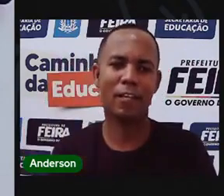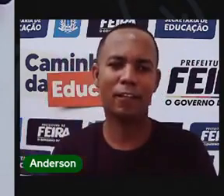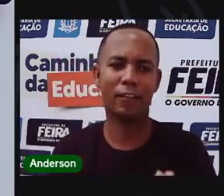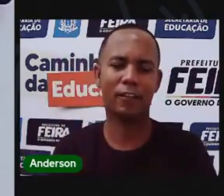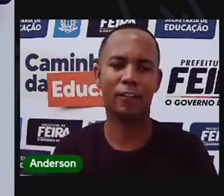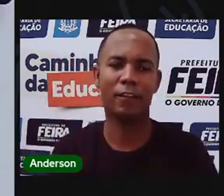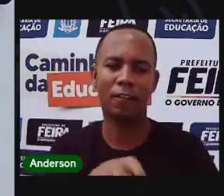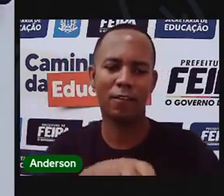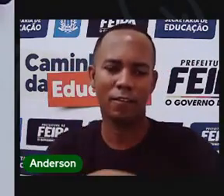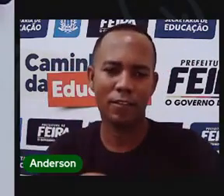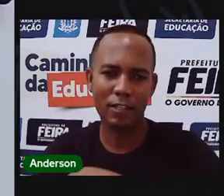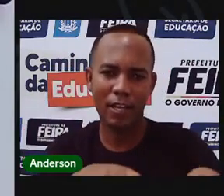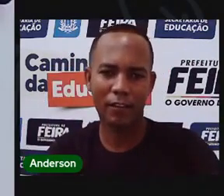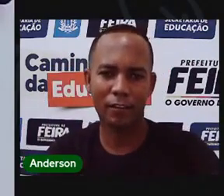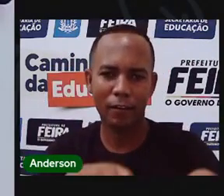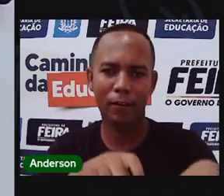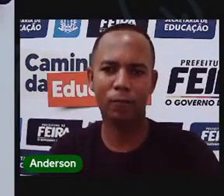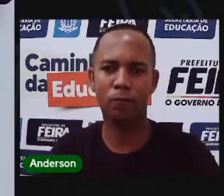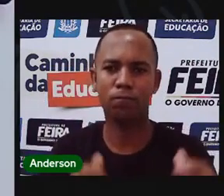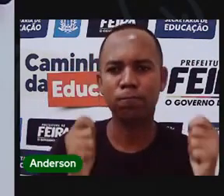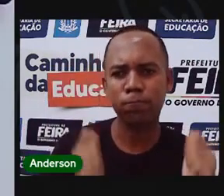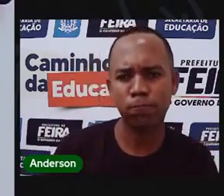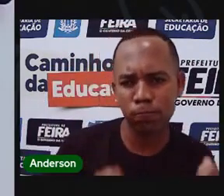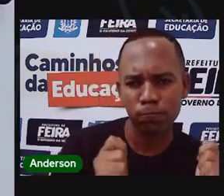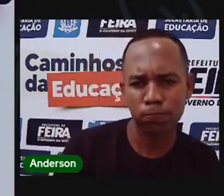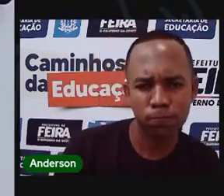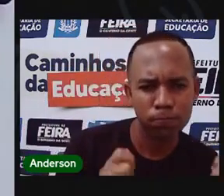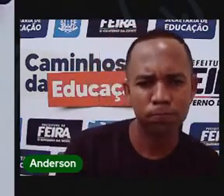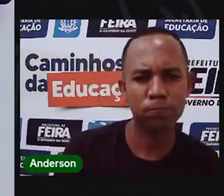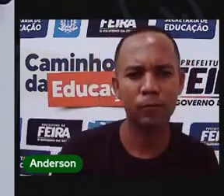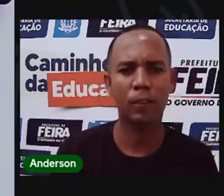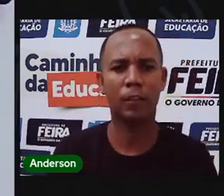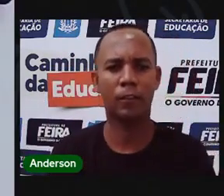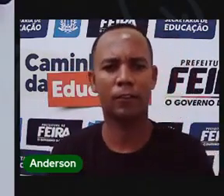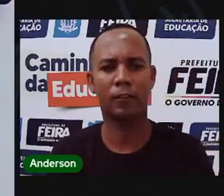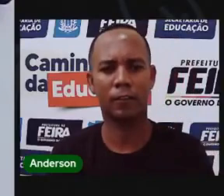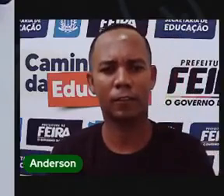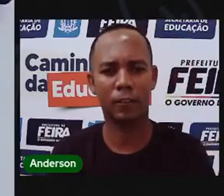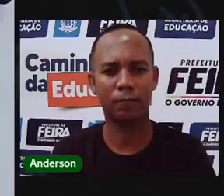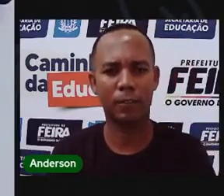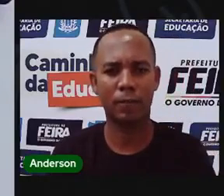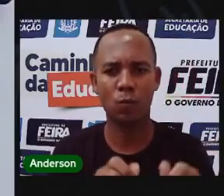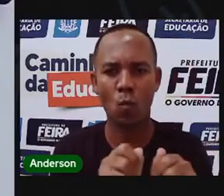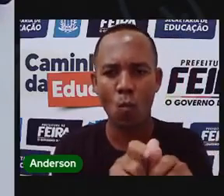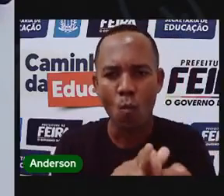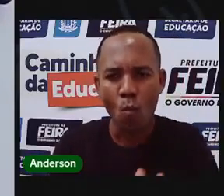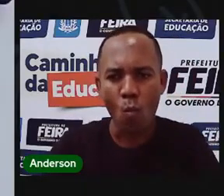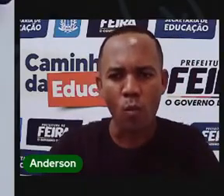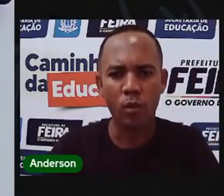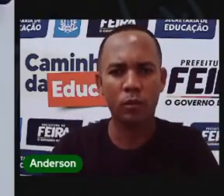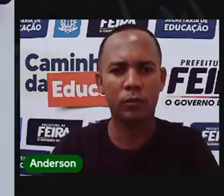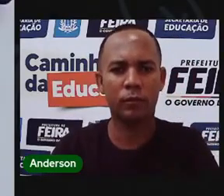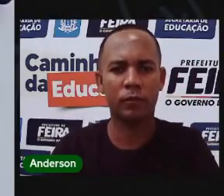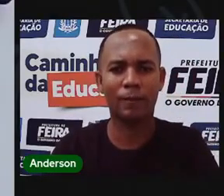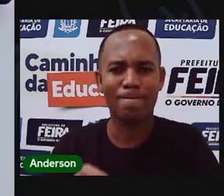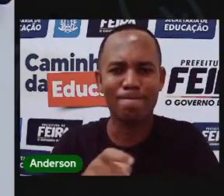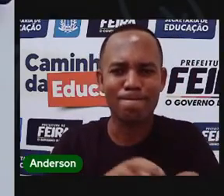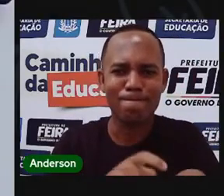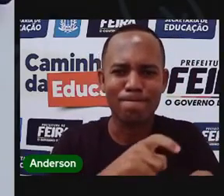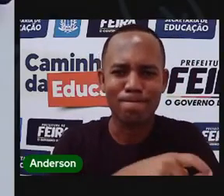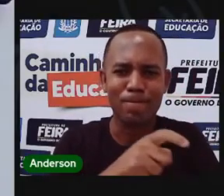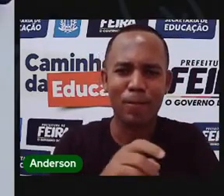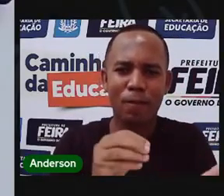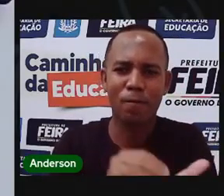o sertão desbravava. A seca lhe deixou marcas, com espinhos e a falta